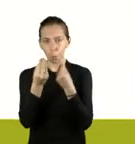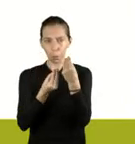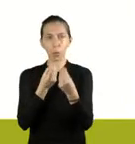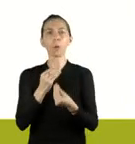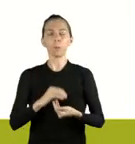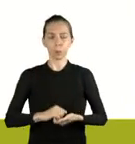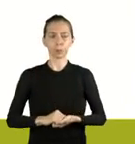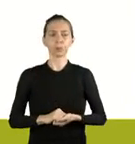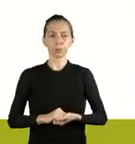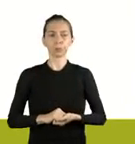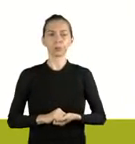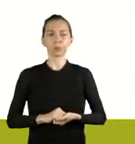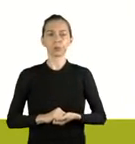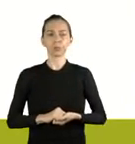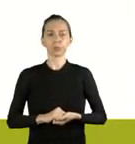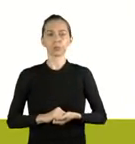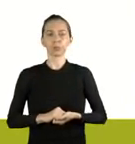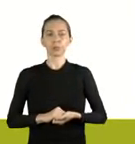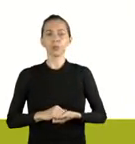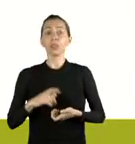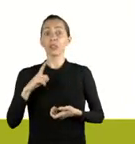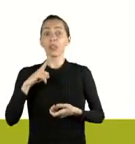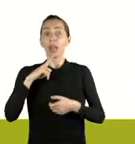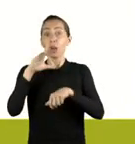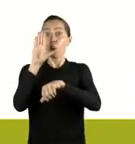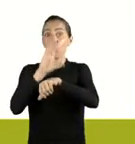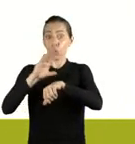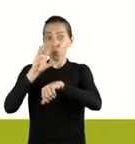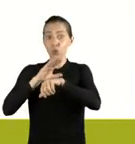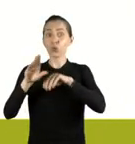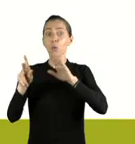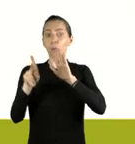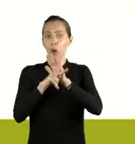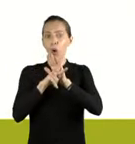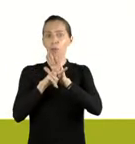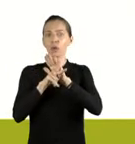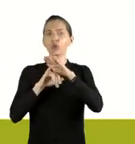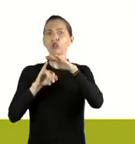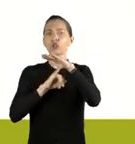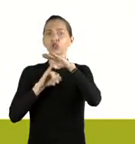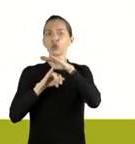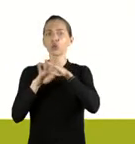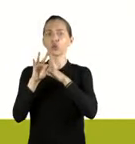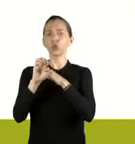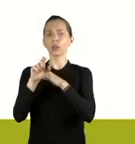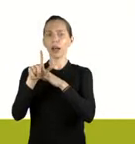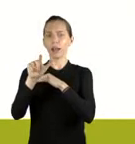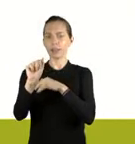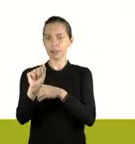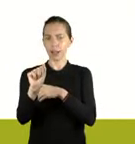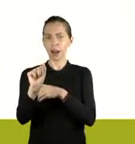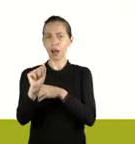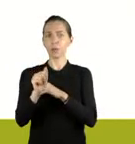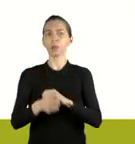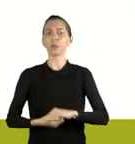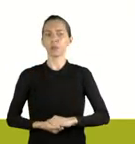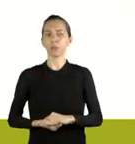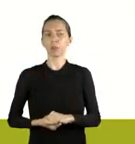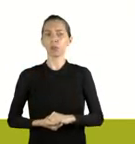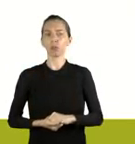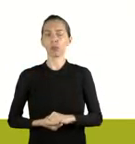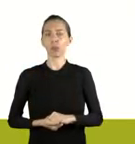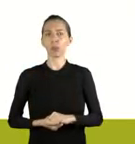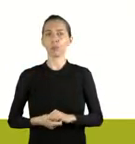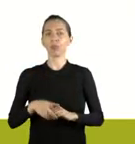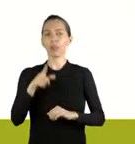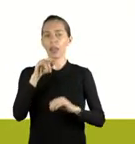gente pode ajudar? A gente tem esse curso aqui, tá, que ele vai... que é do Nikola Tesla, a